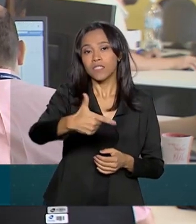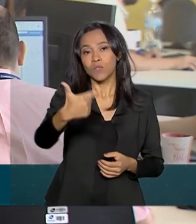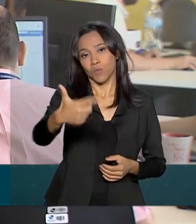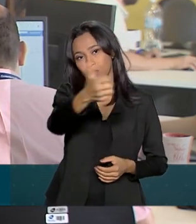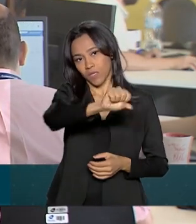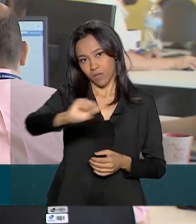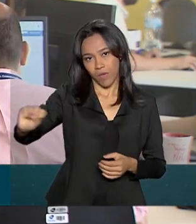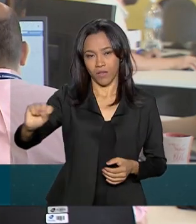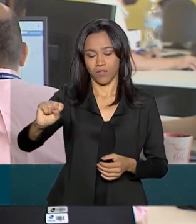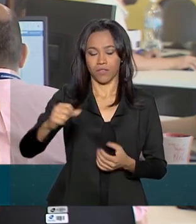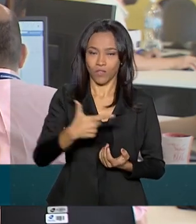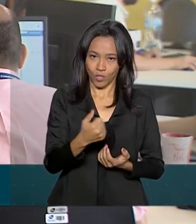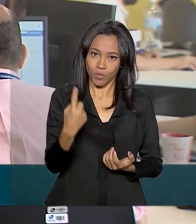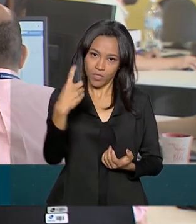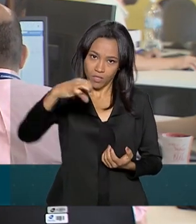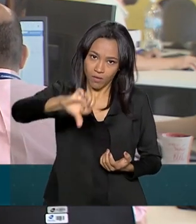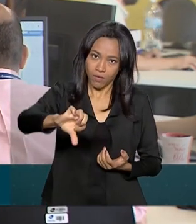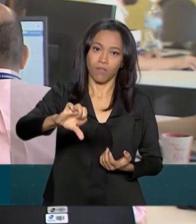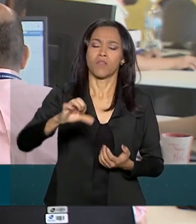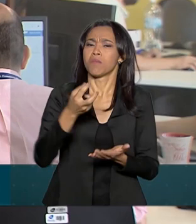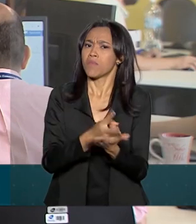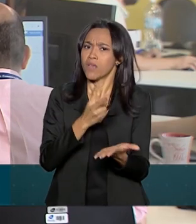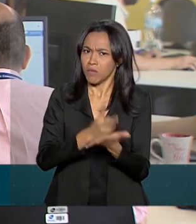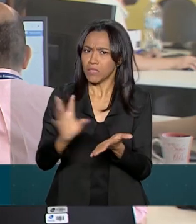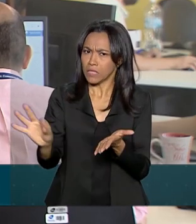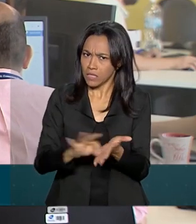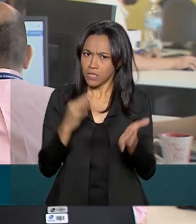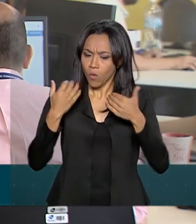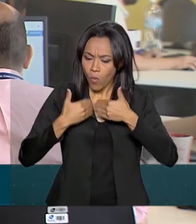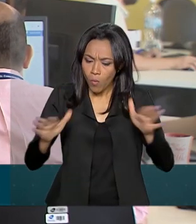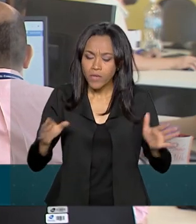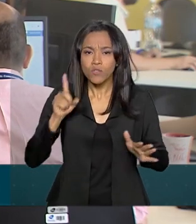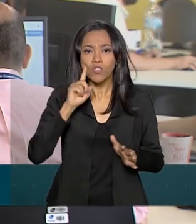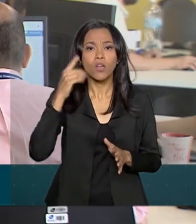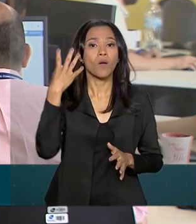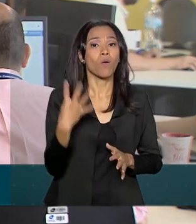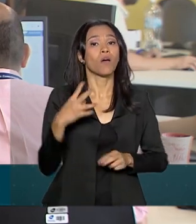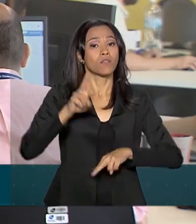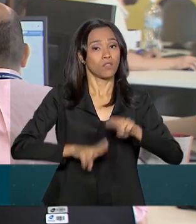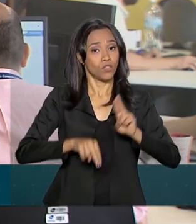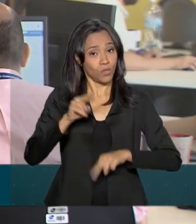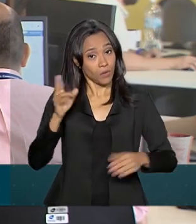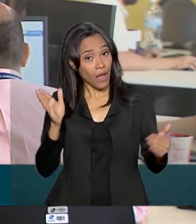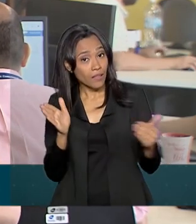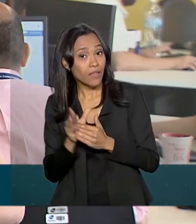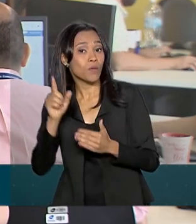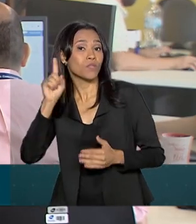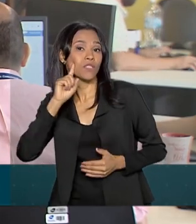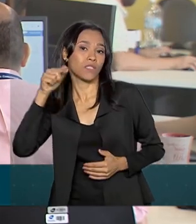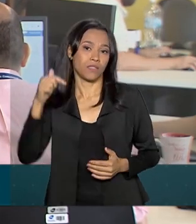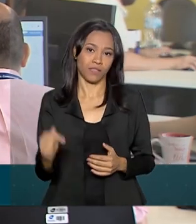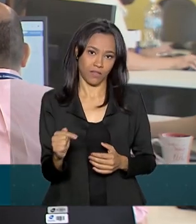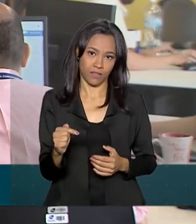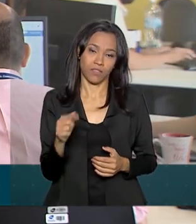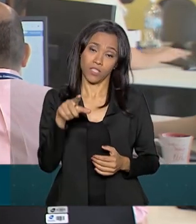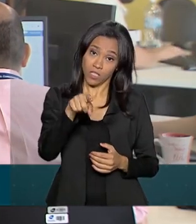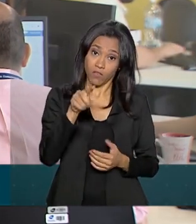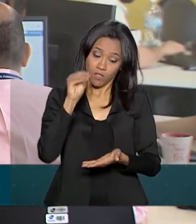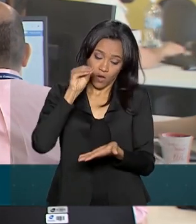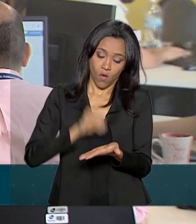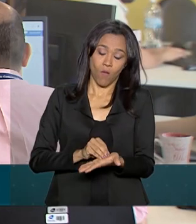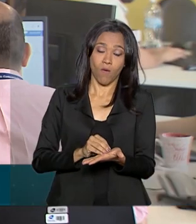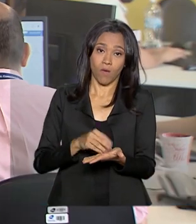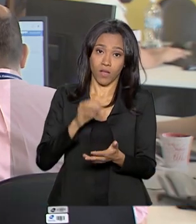2019. As inscrições mesmo só começam no dia 4 de junho e vão até o dia 7. O aluno cadastra sua nota no